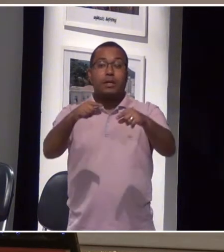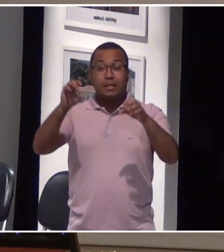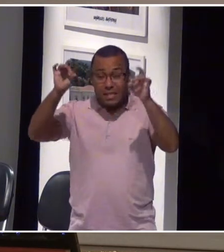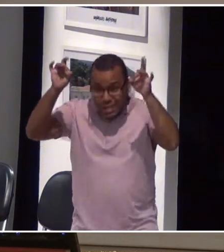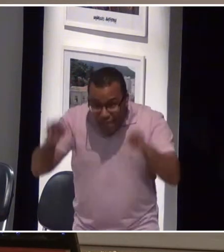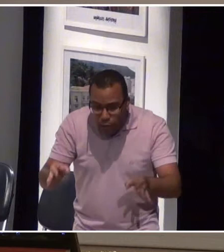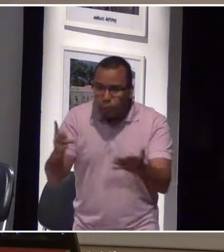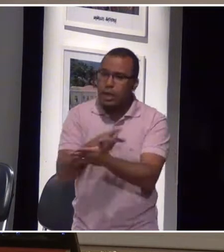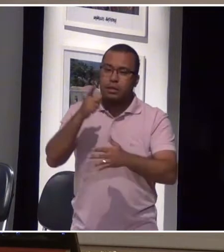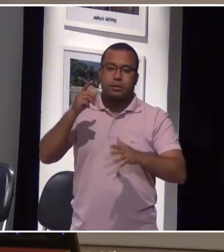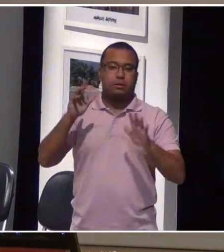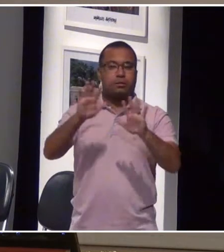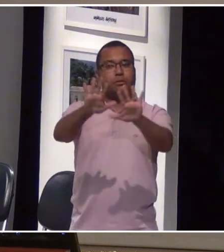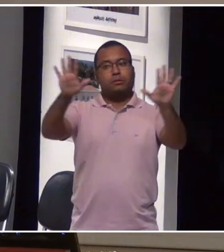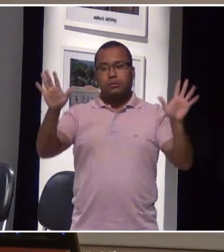se efetiva.